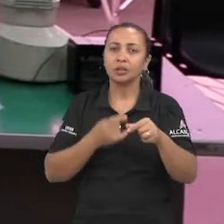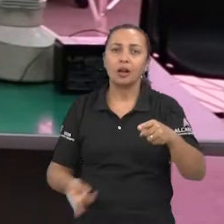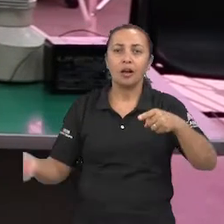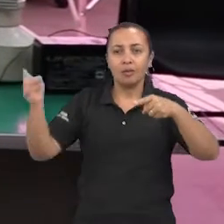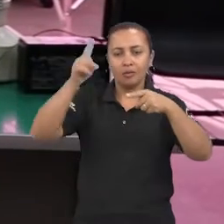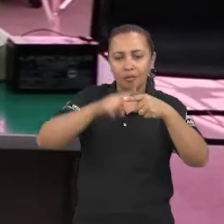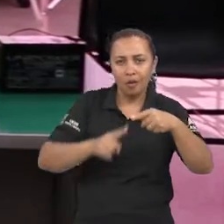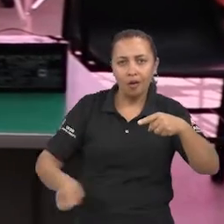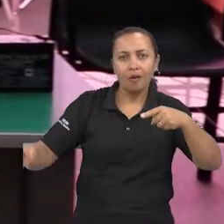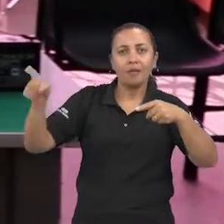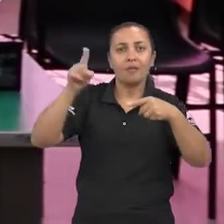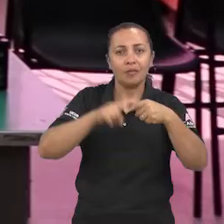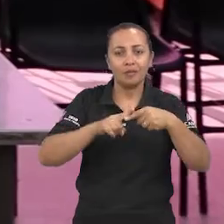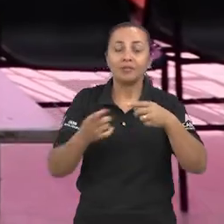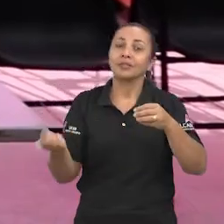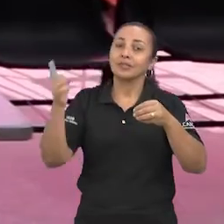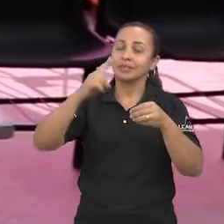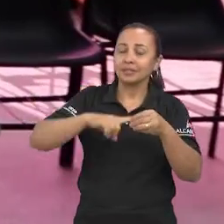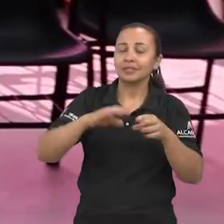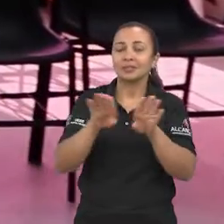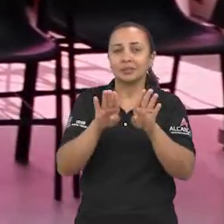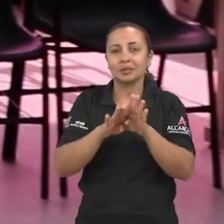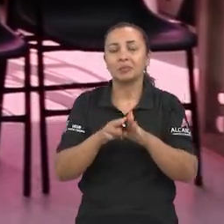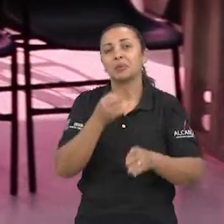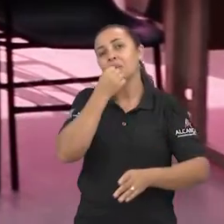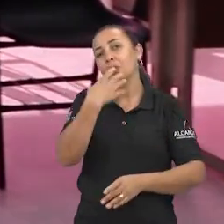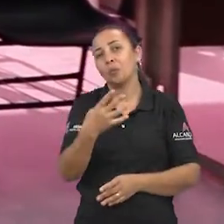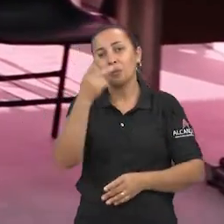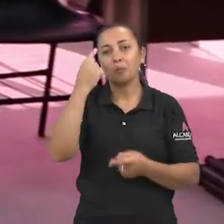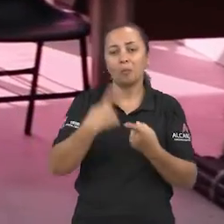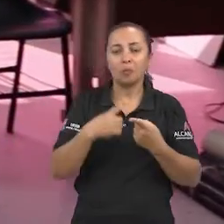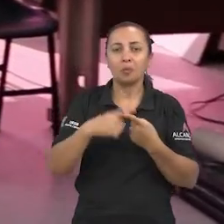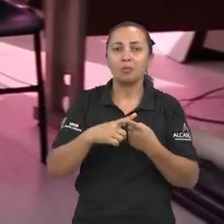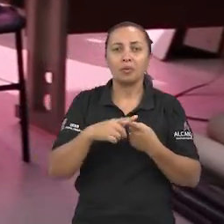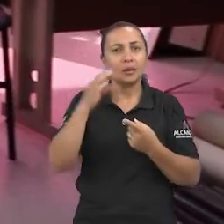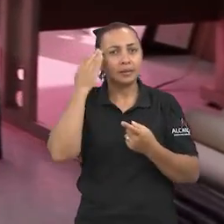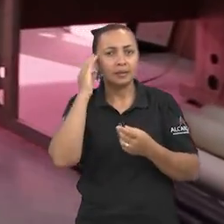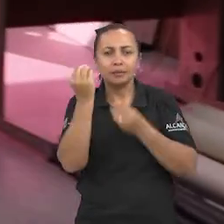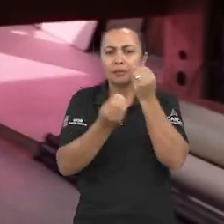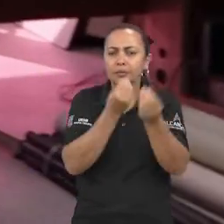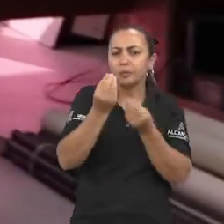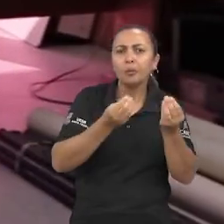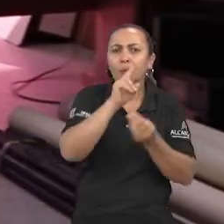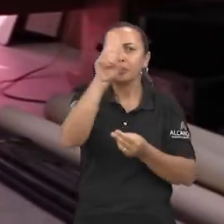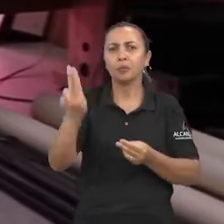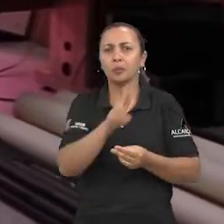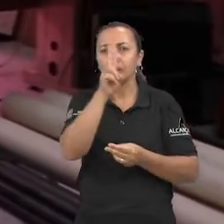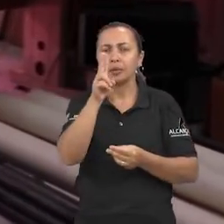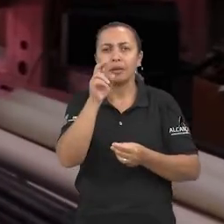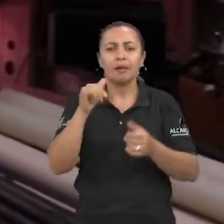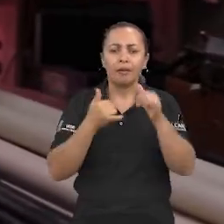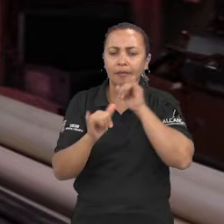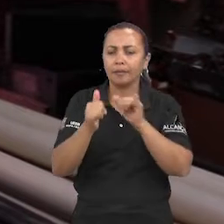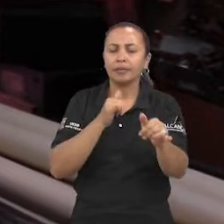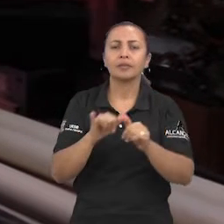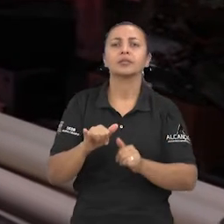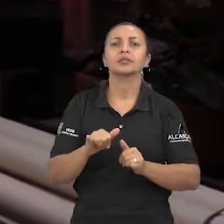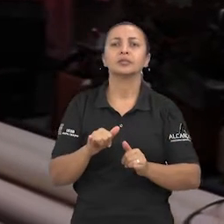justamente traz essa vantagem de você poder ter noção de como utilizar essa energia,